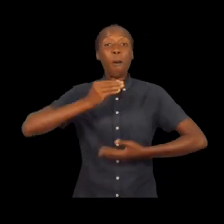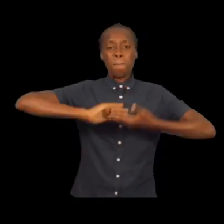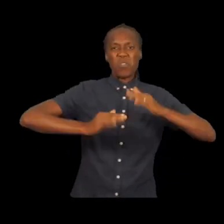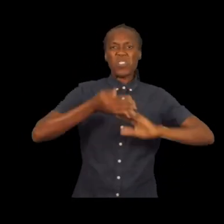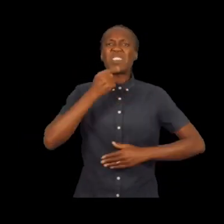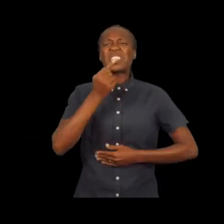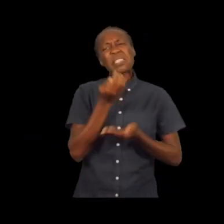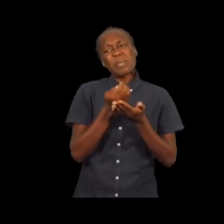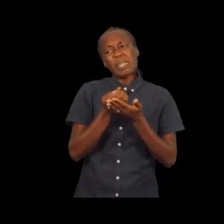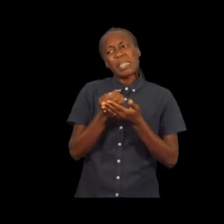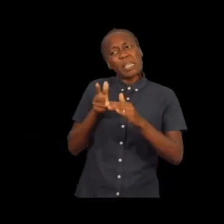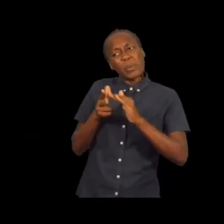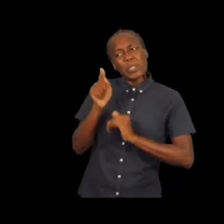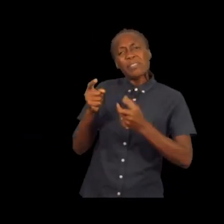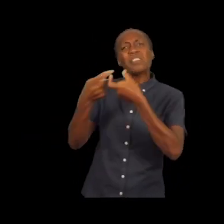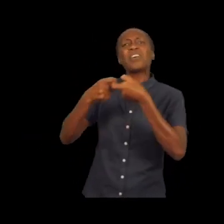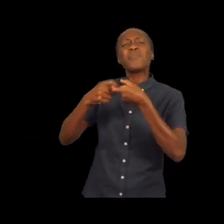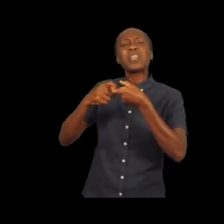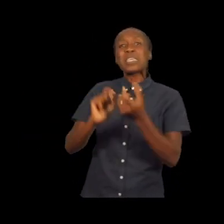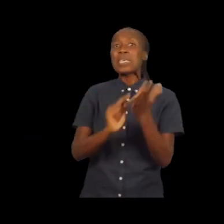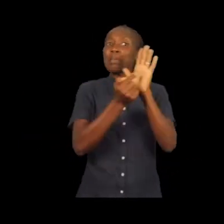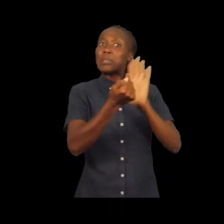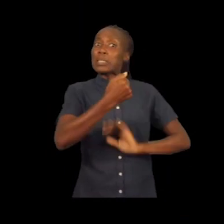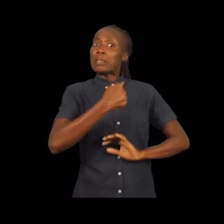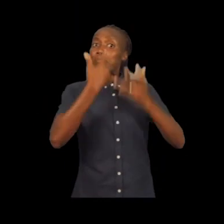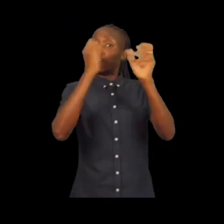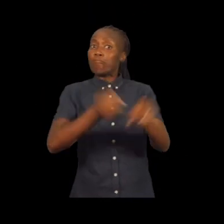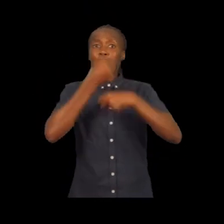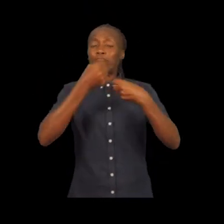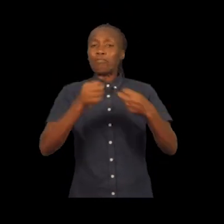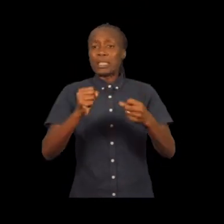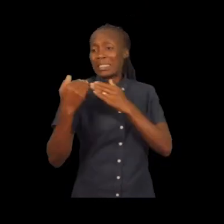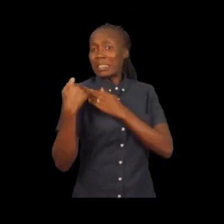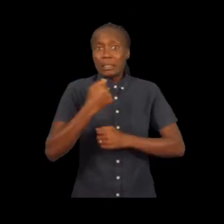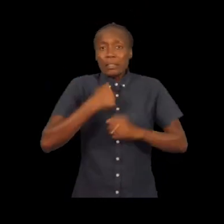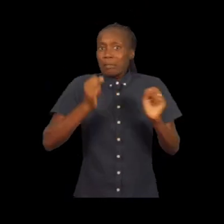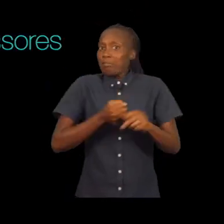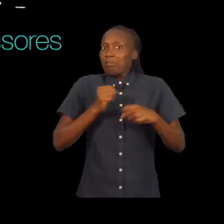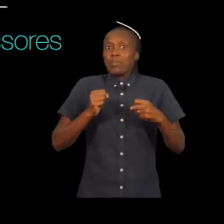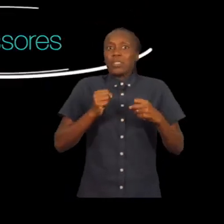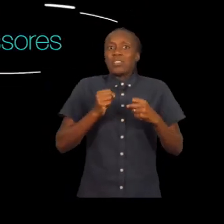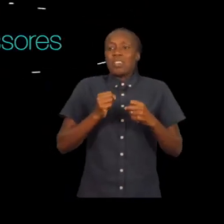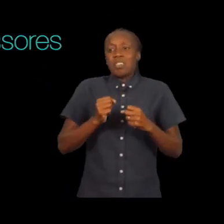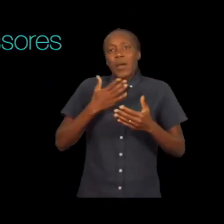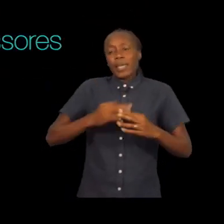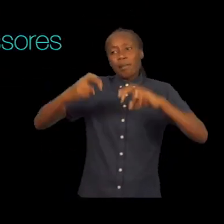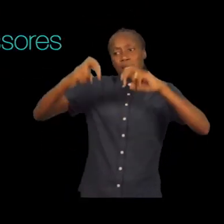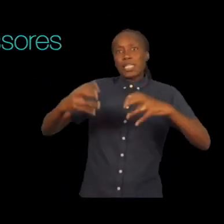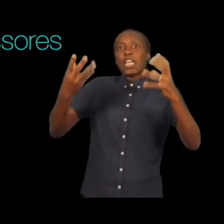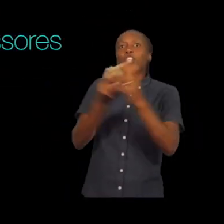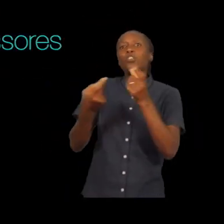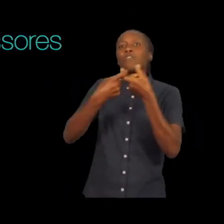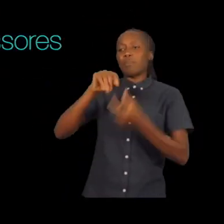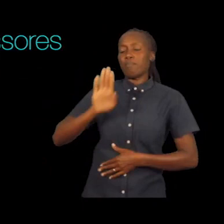denunciar e onde é que está quem de direito não sei mas professores